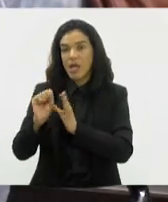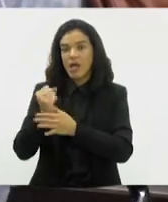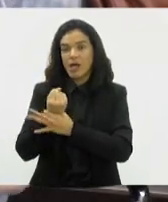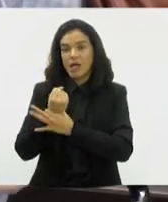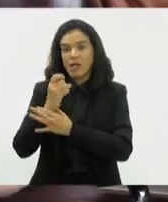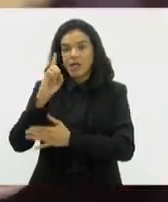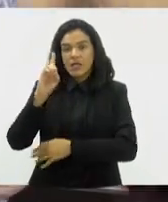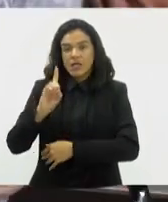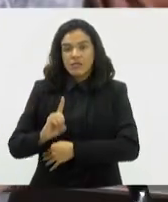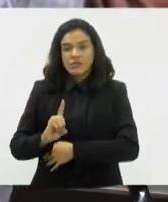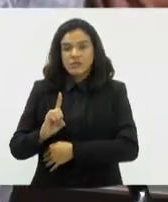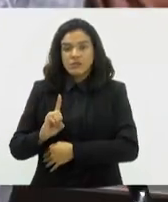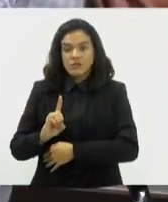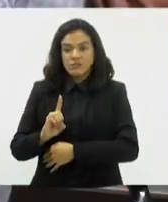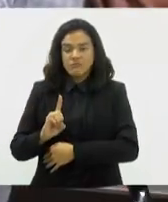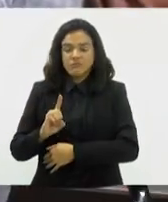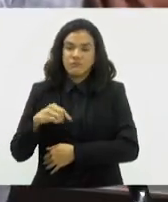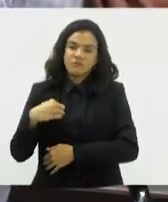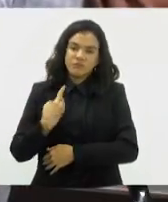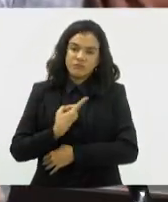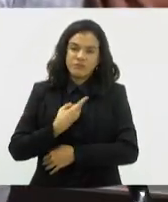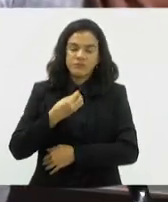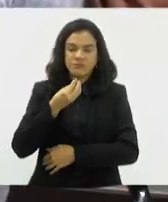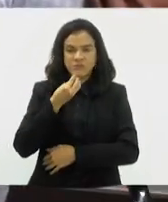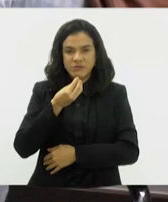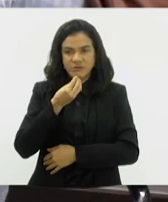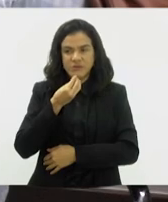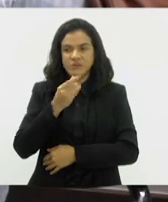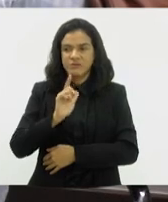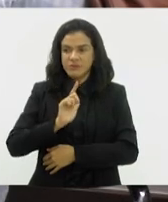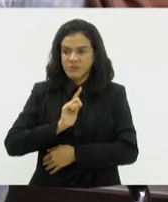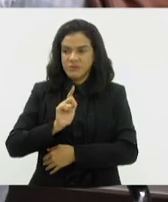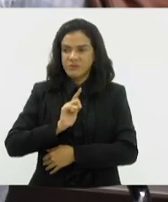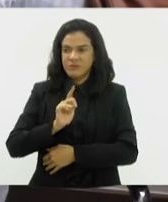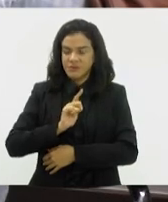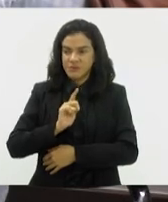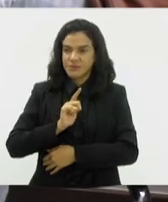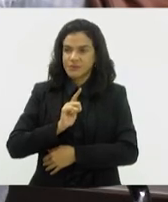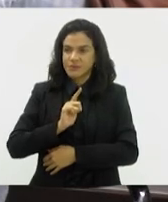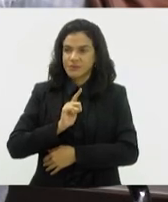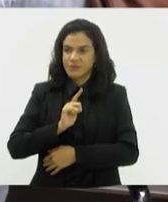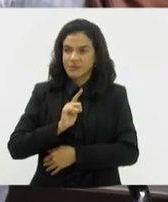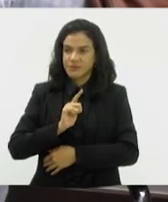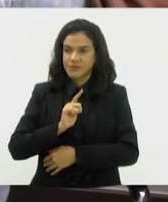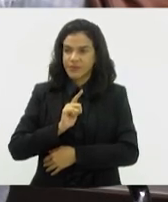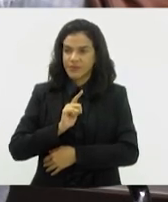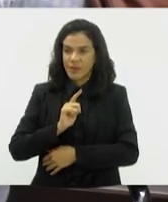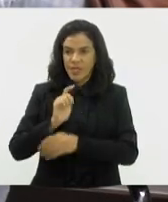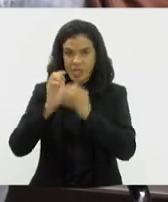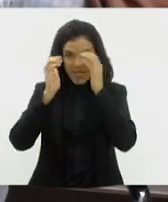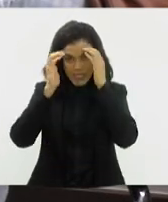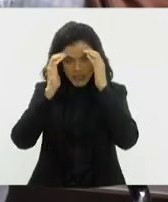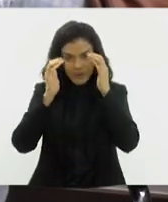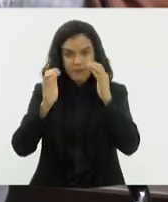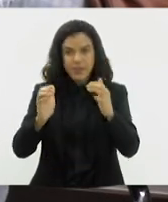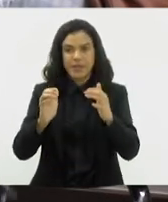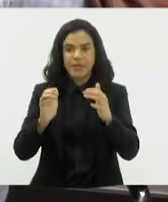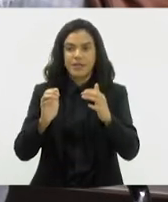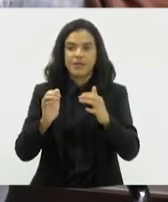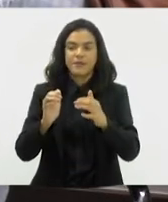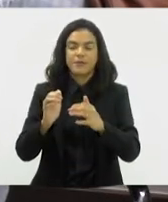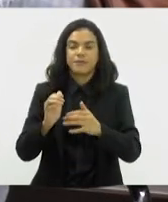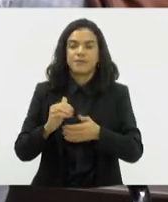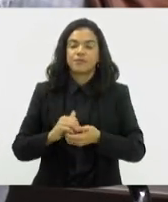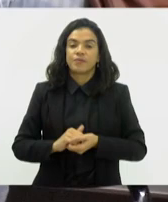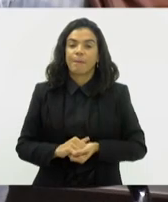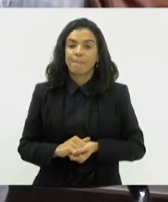de um direito. E a gente, obviamente, tem condições de fazer isso, desde que ele guarde, né, preserve outros princípios, como o da razoabilidade.